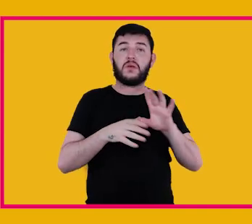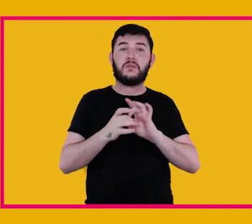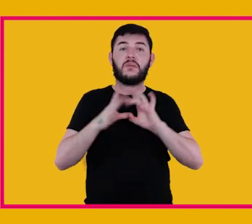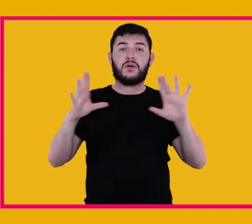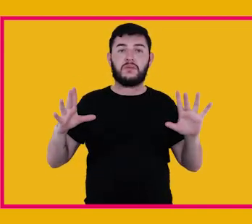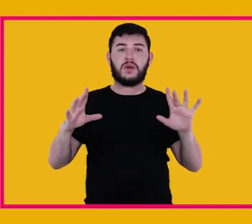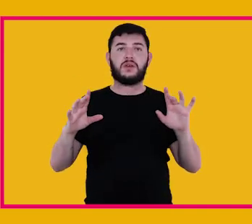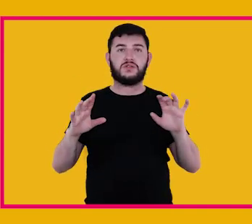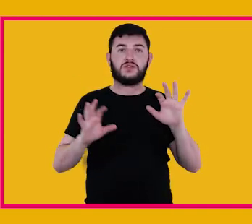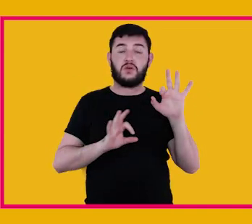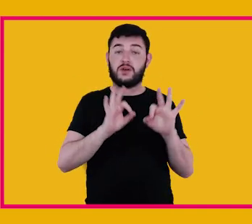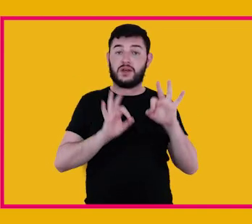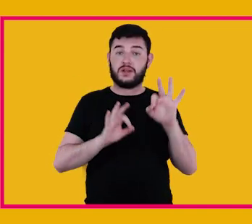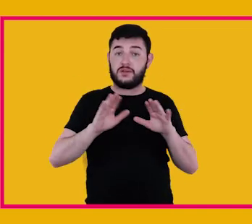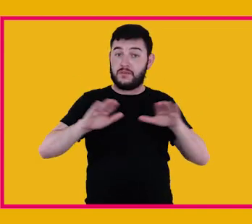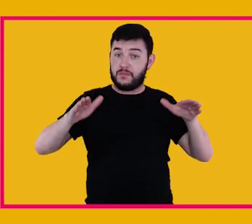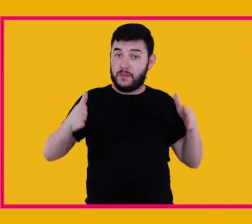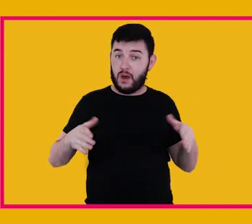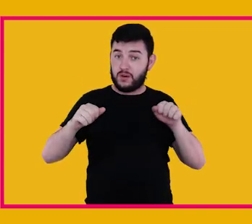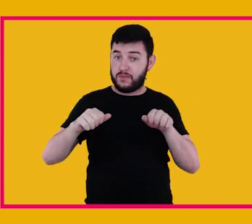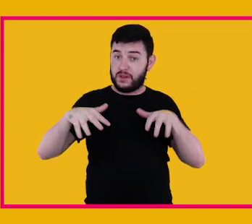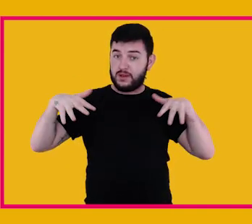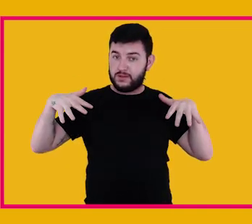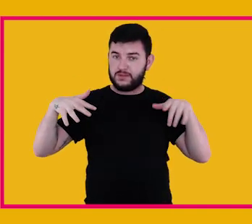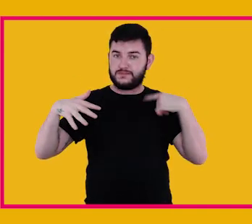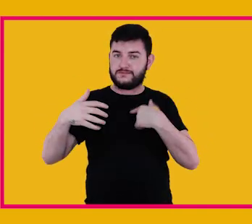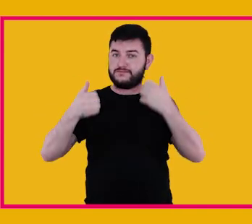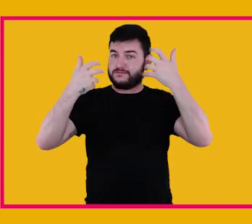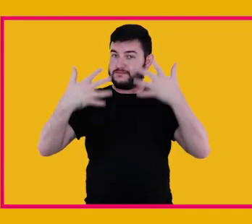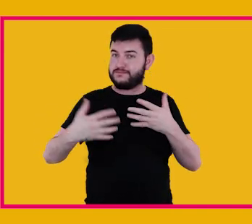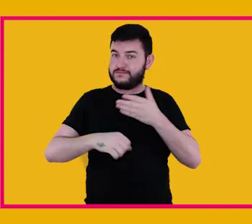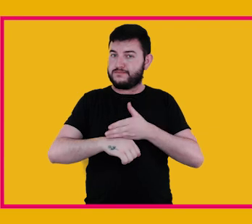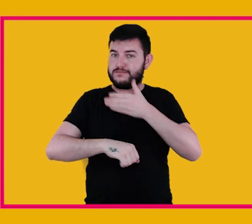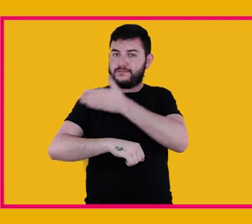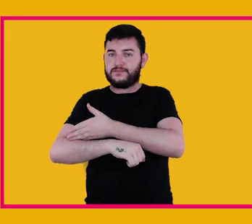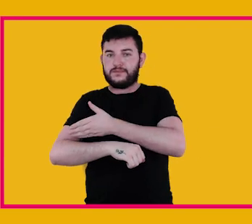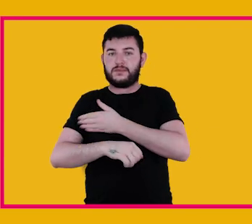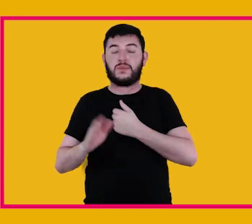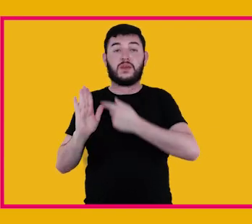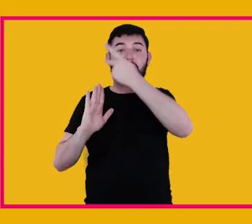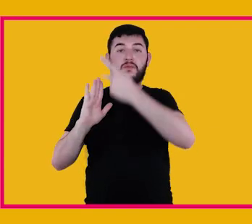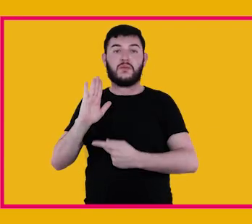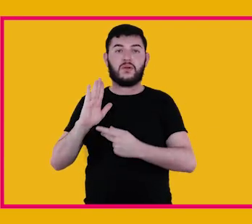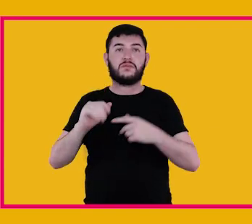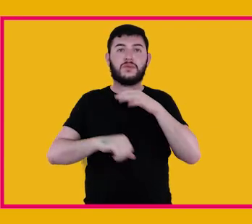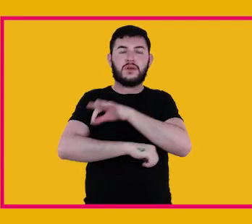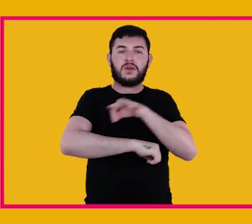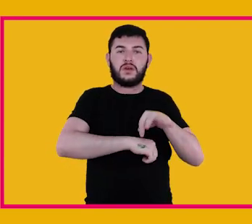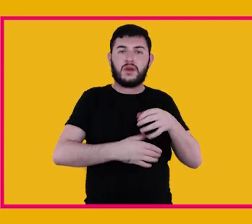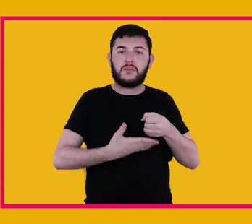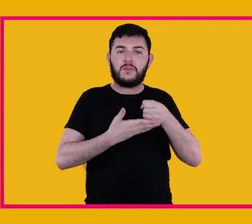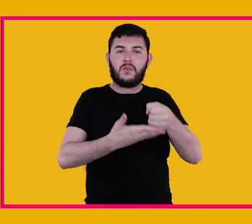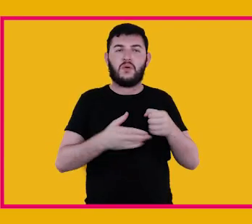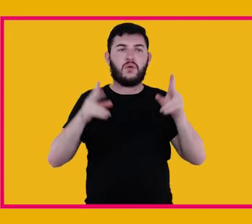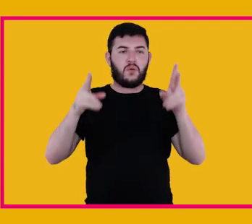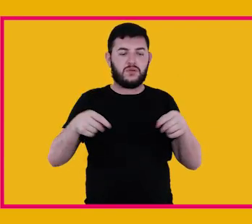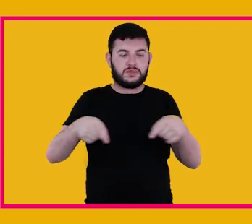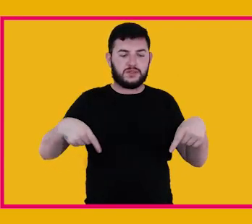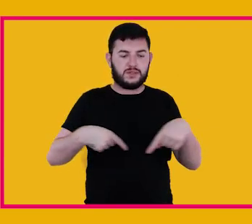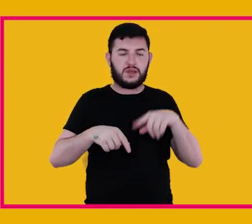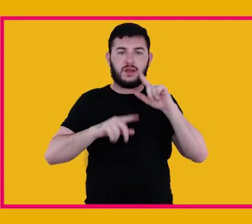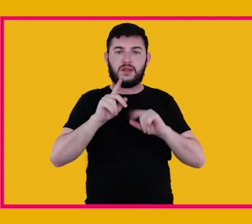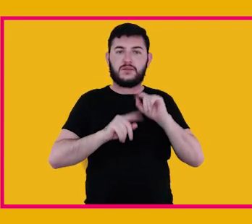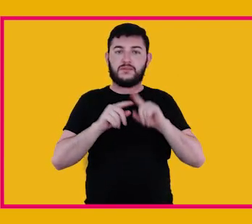diferentes configurações palco-plateias que citamos anteriormente. Completam o programa de arquiteturas indispensáveis espaços de apoio, como camarins, cabines